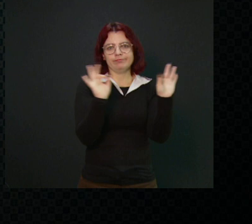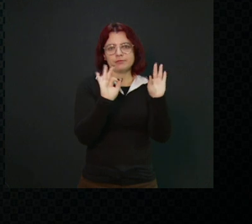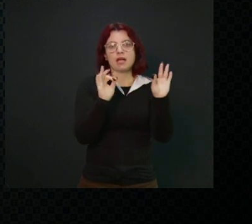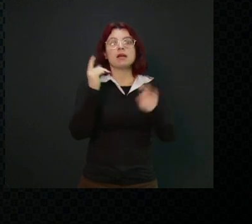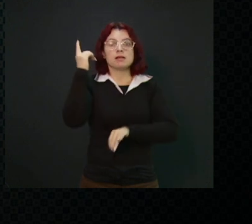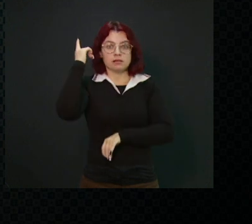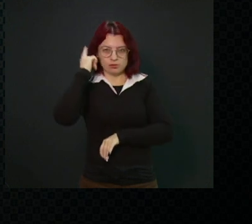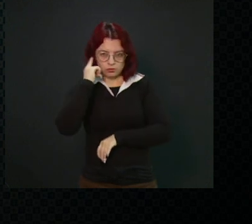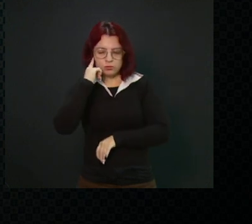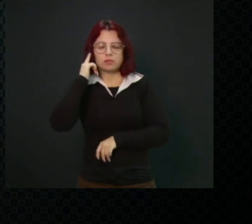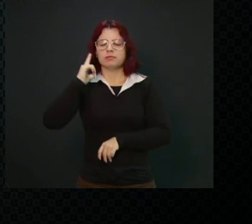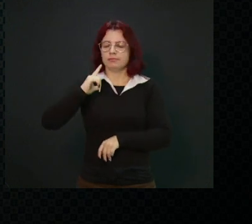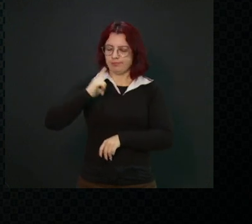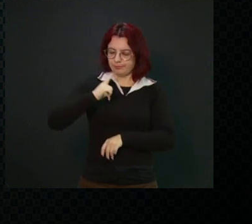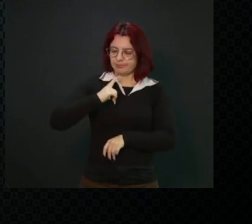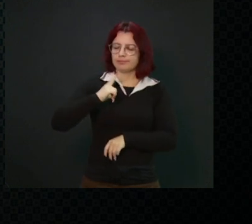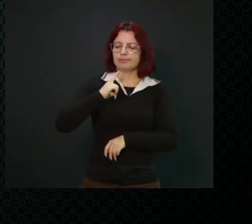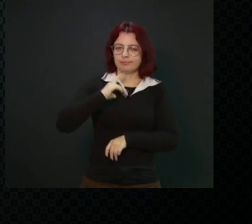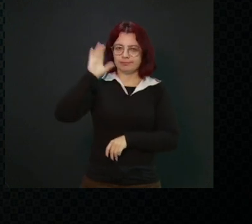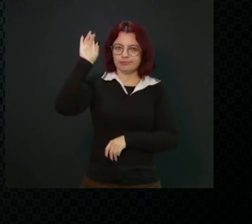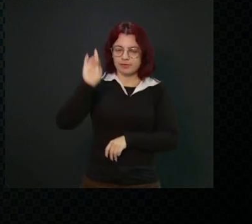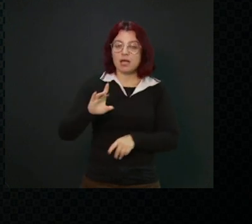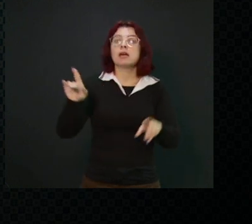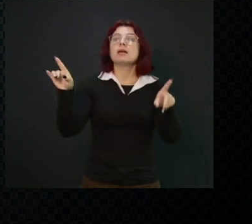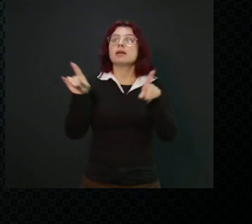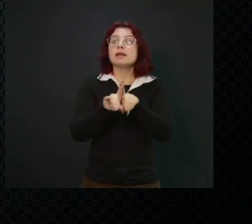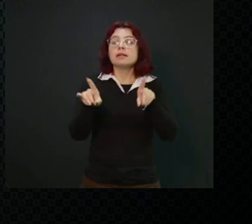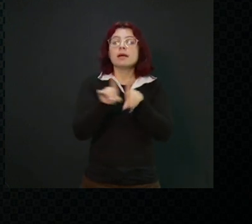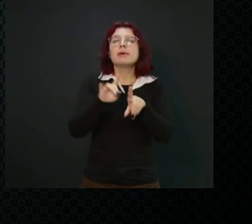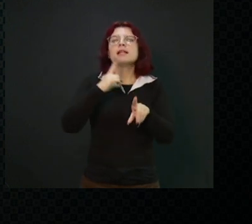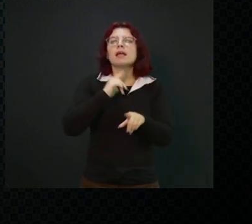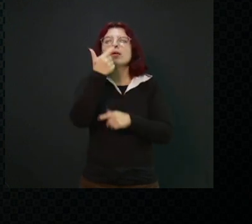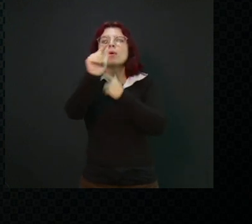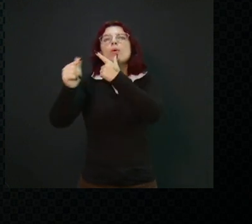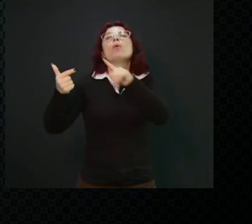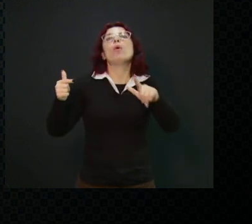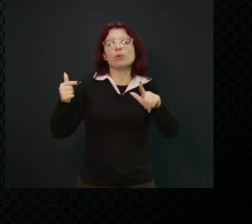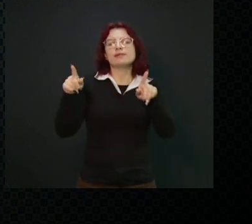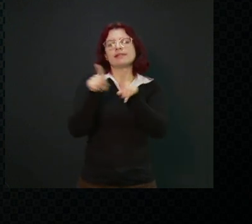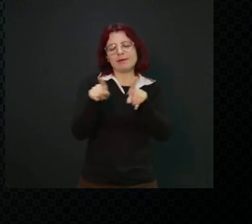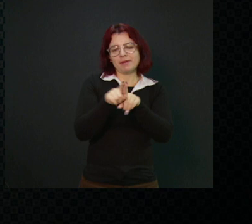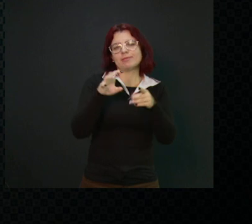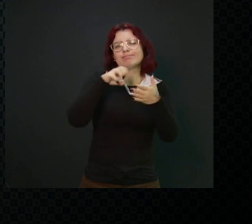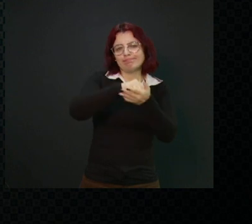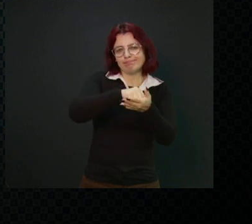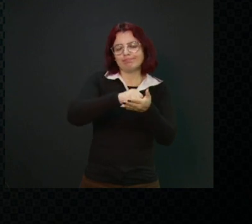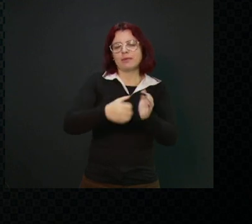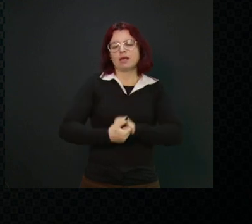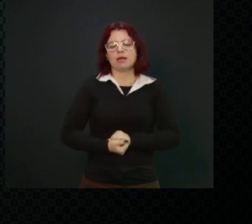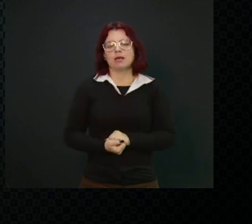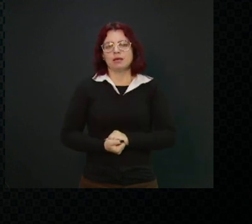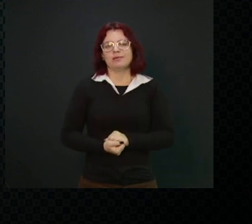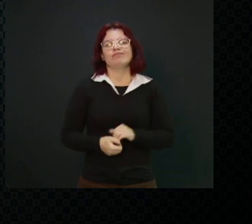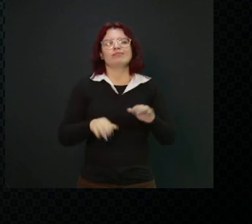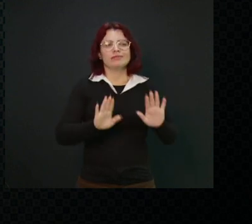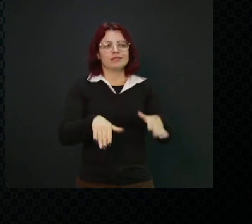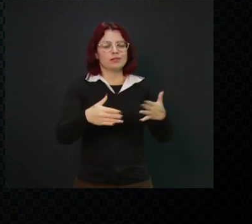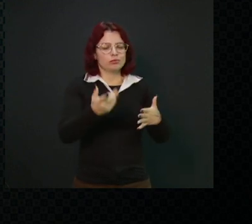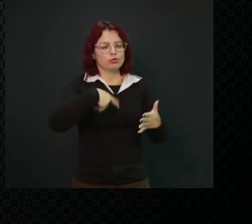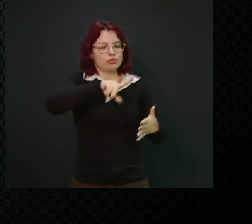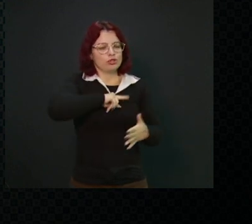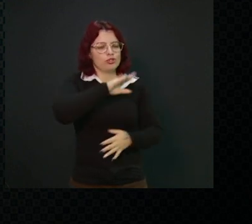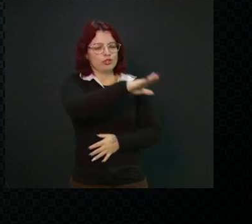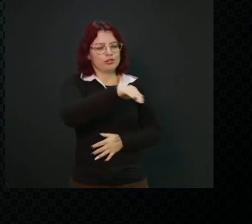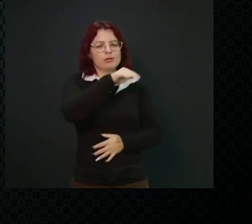comprometimentos. Então, nasceu ou ficou antes da aquisição de linguagem, entra na classificação